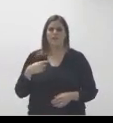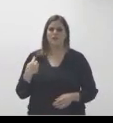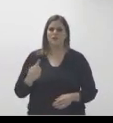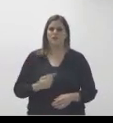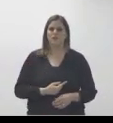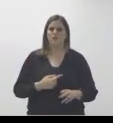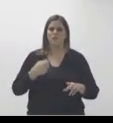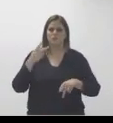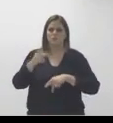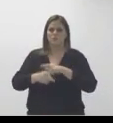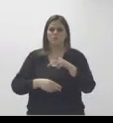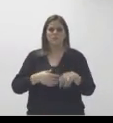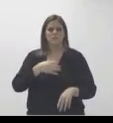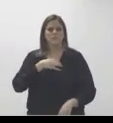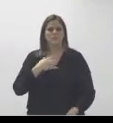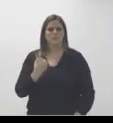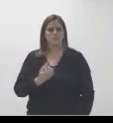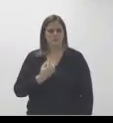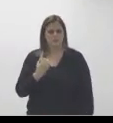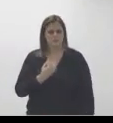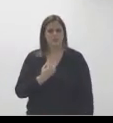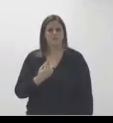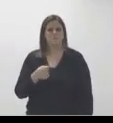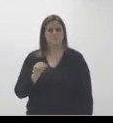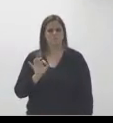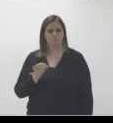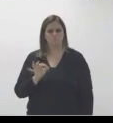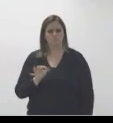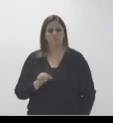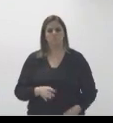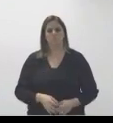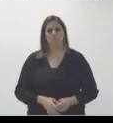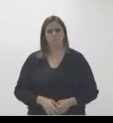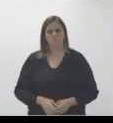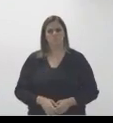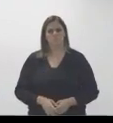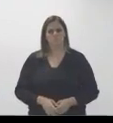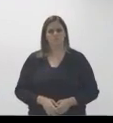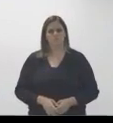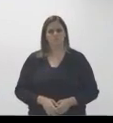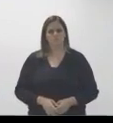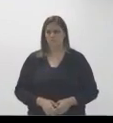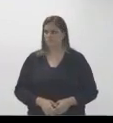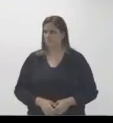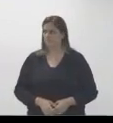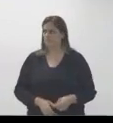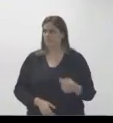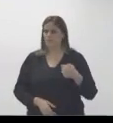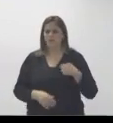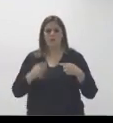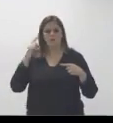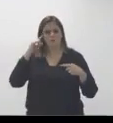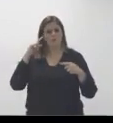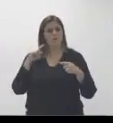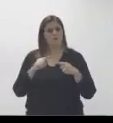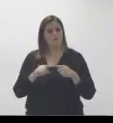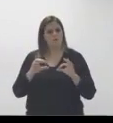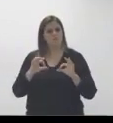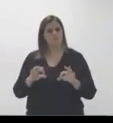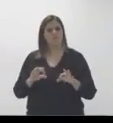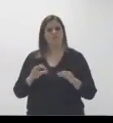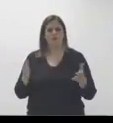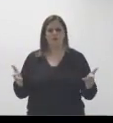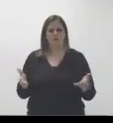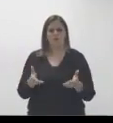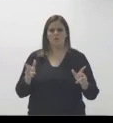nossa realidade hoje para dizer que se é fato eu eu concordo com esse pensamento de que vivemos hoje na